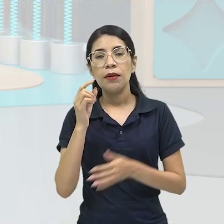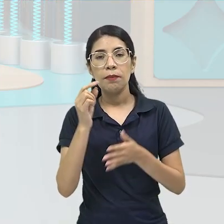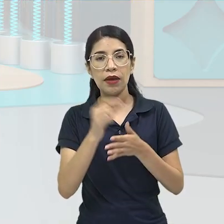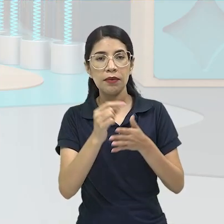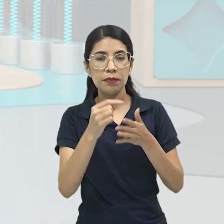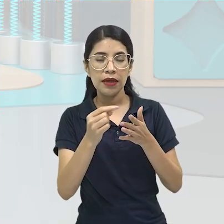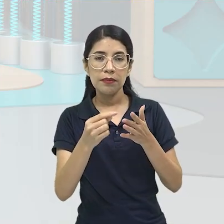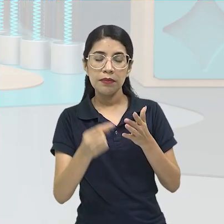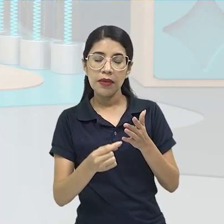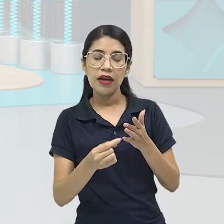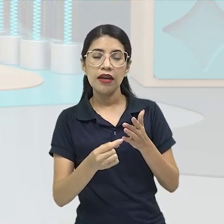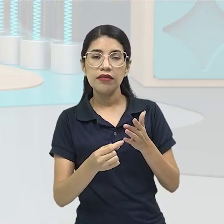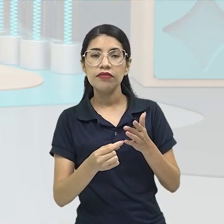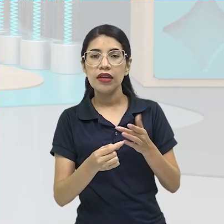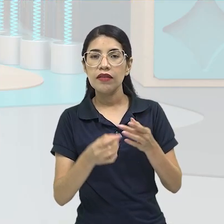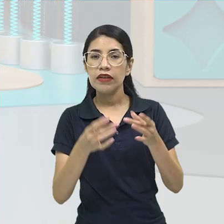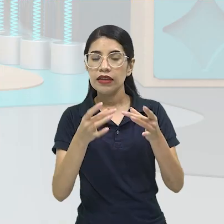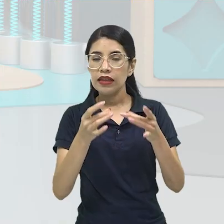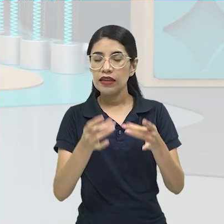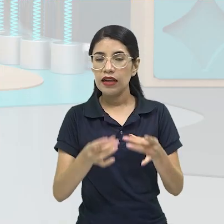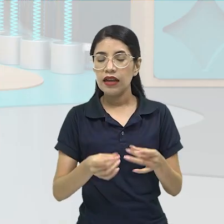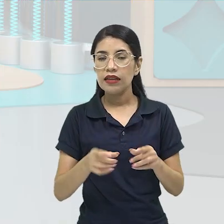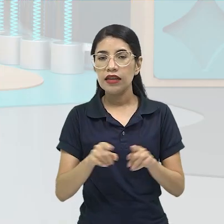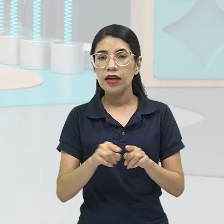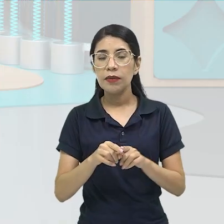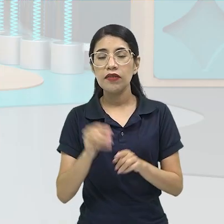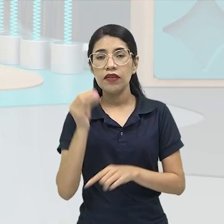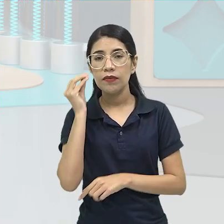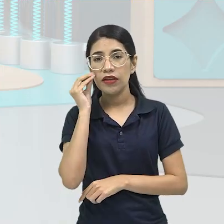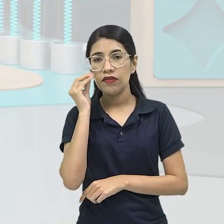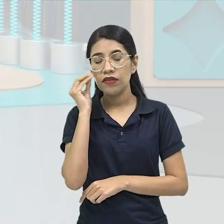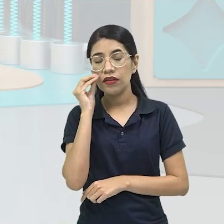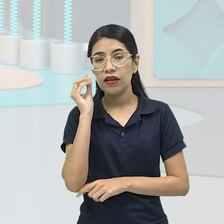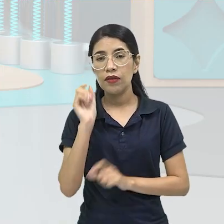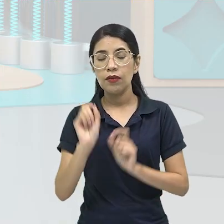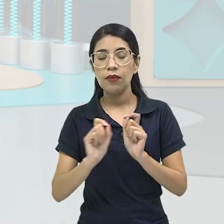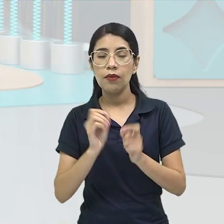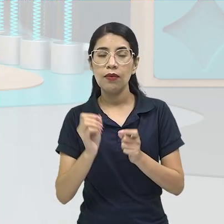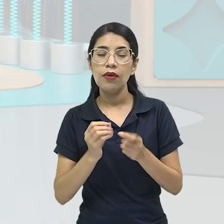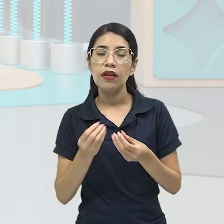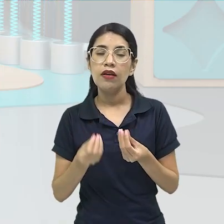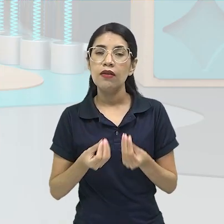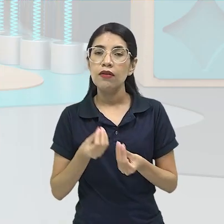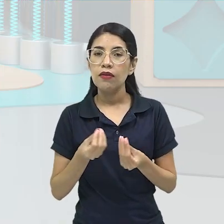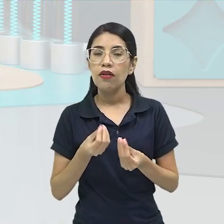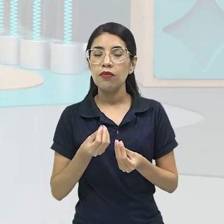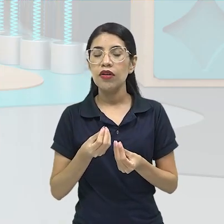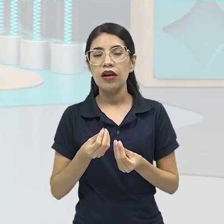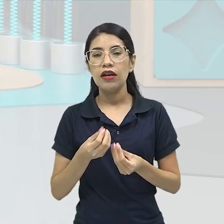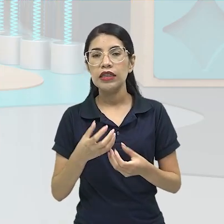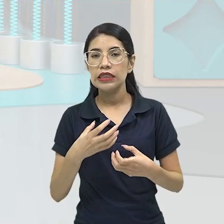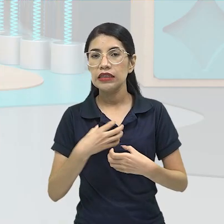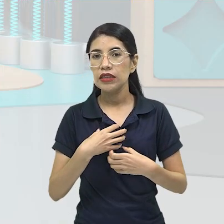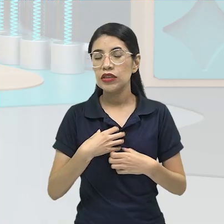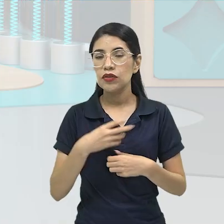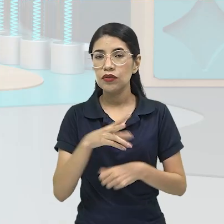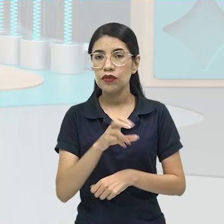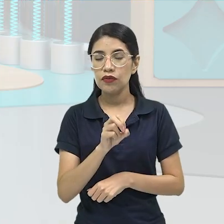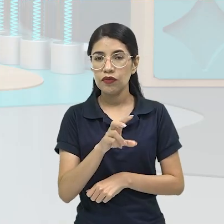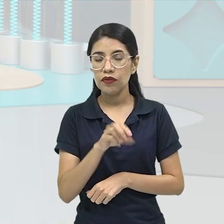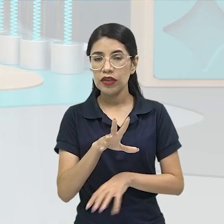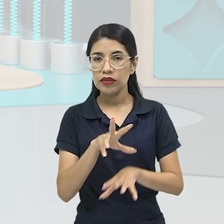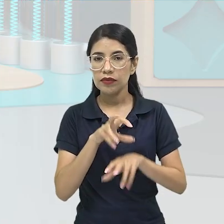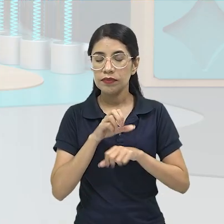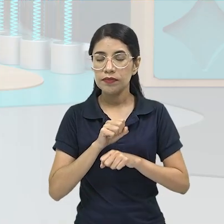ele começou a apresentar tais sintomas. Então, eles vão ali, através da observação, de questionamentos também,